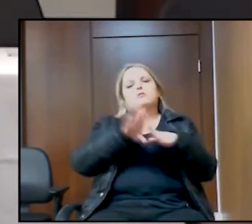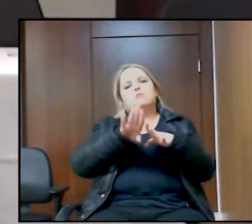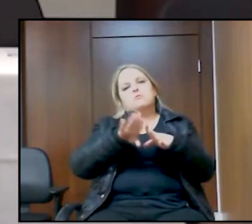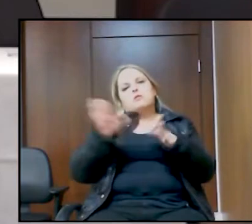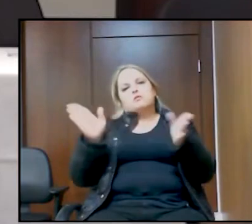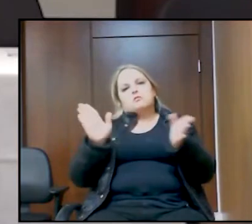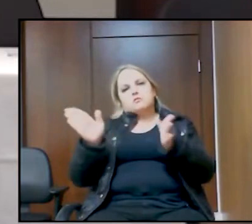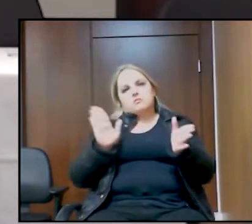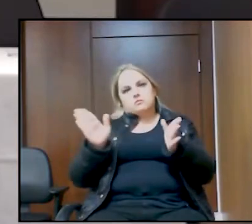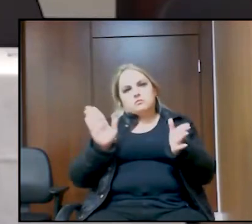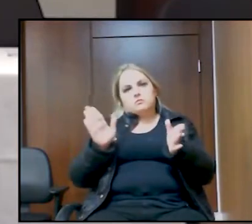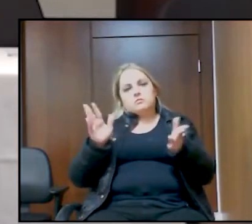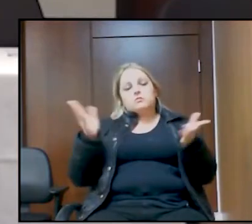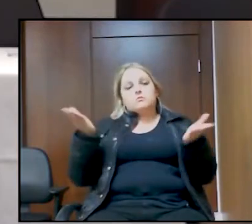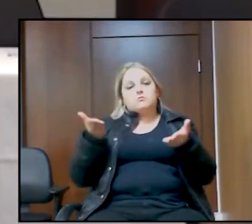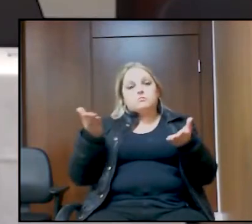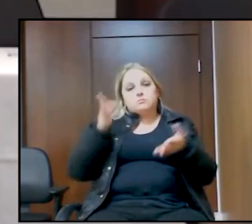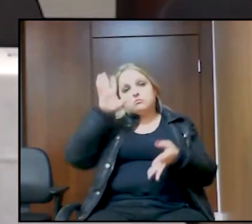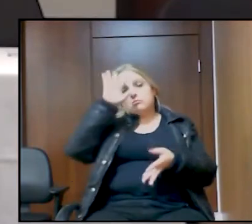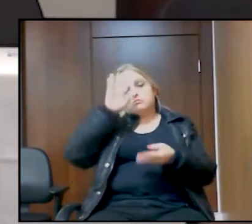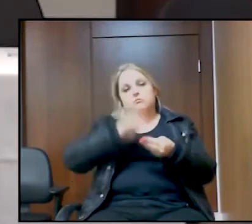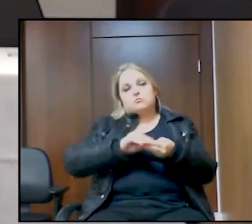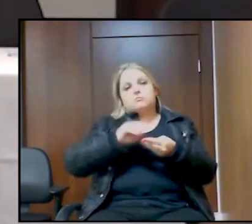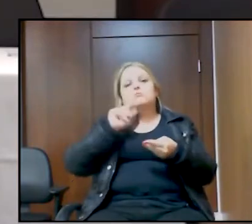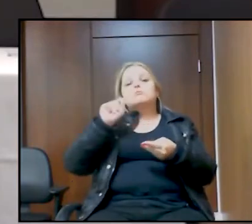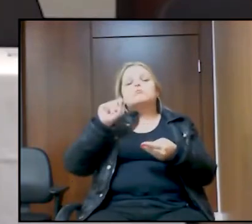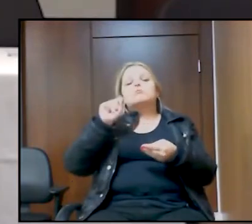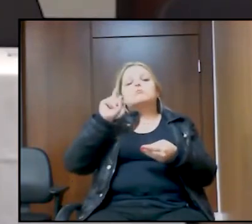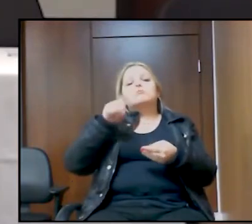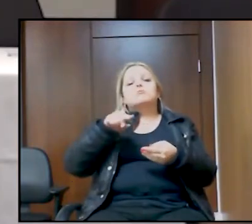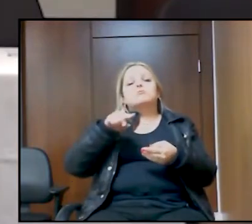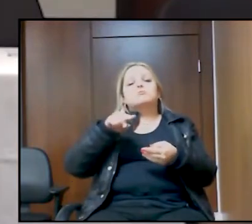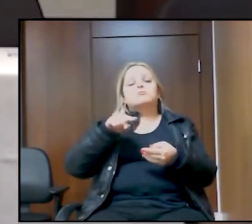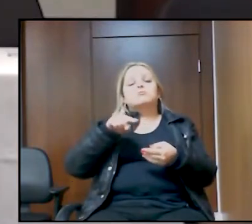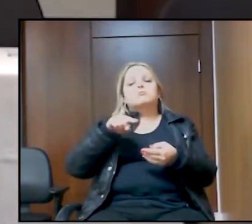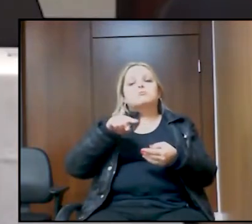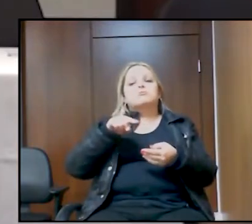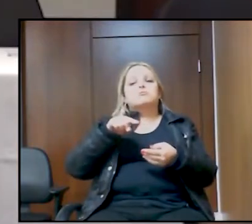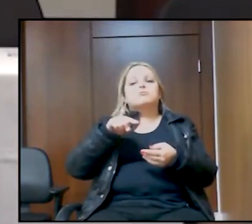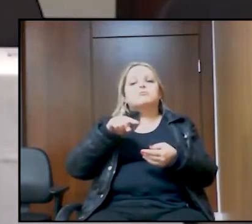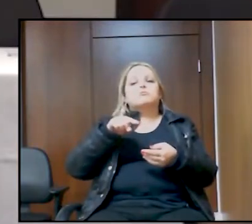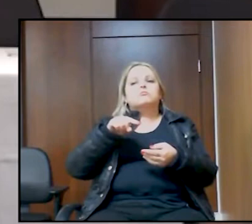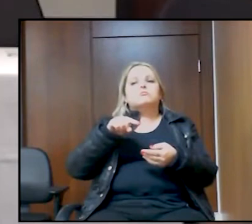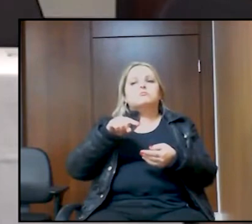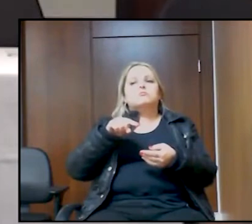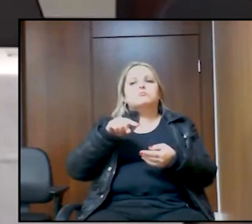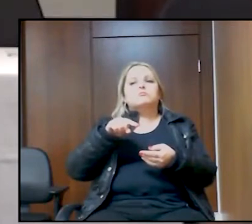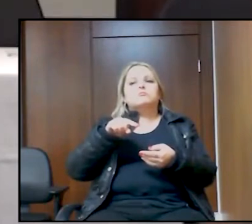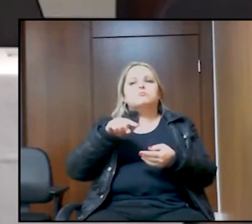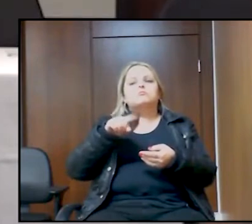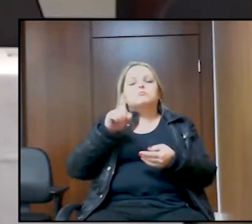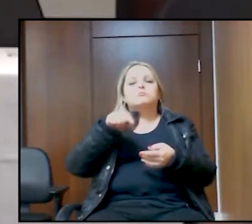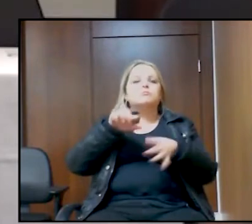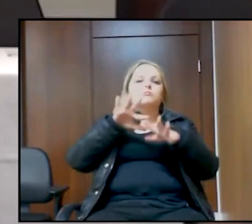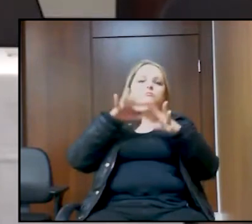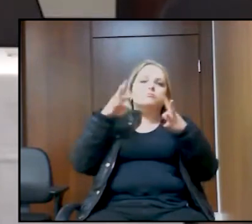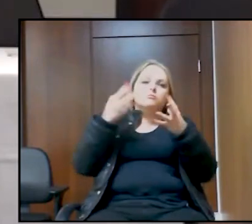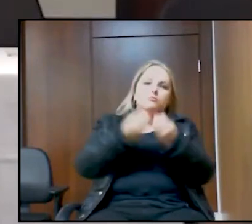ir concluindo, eu quero abordar uma outra questão, que aí a questão das unidades, da questão da